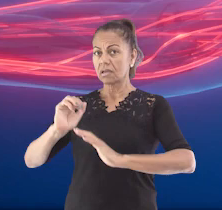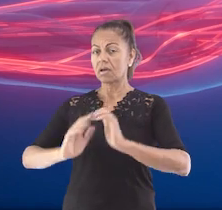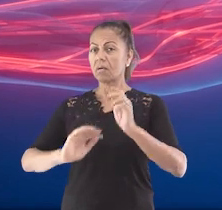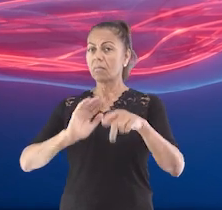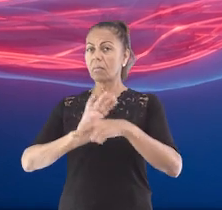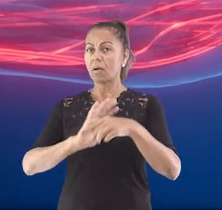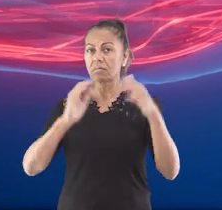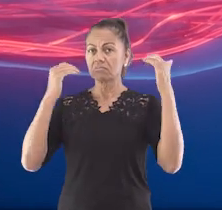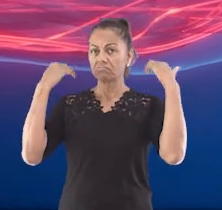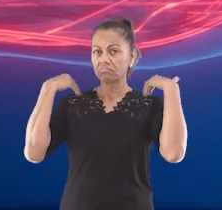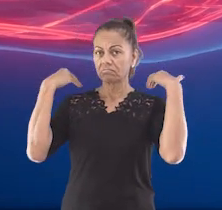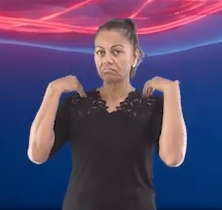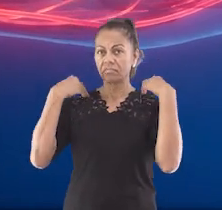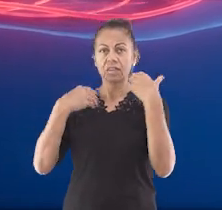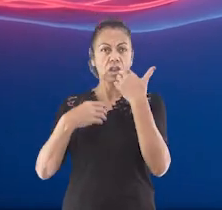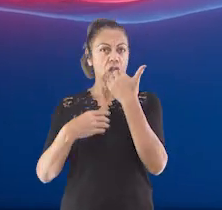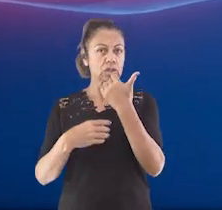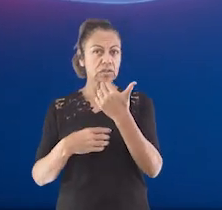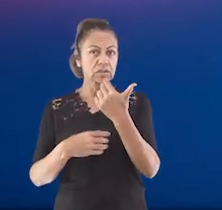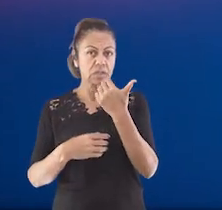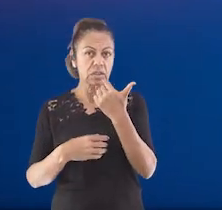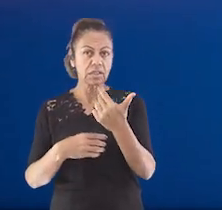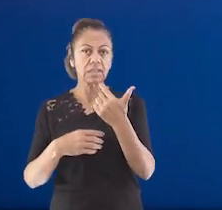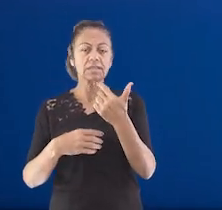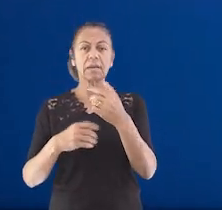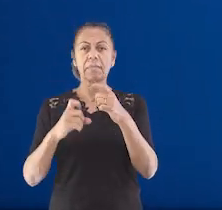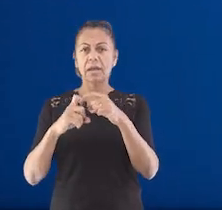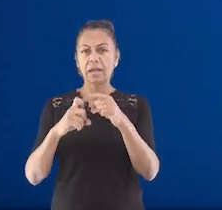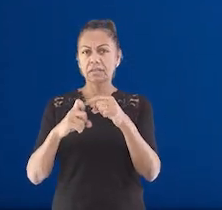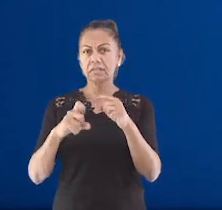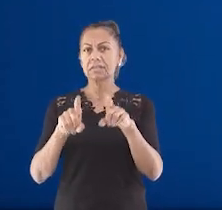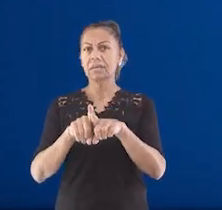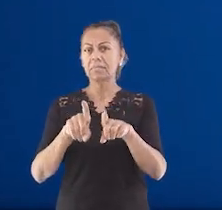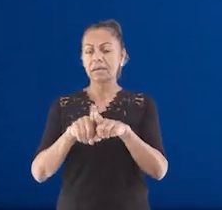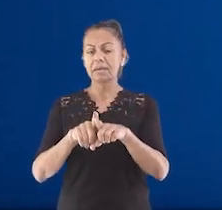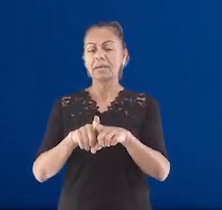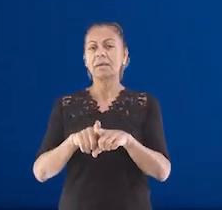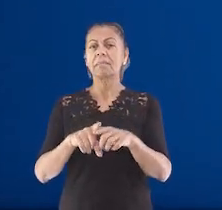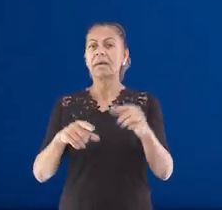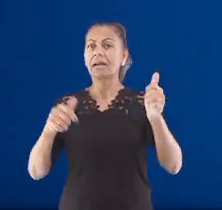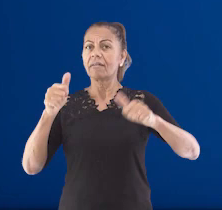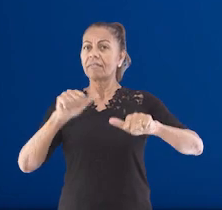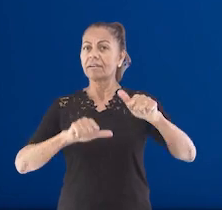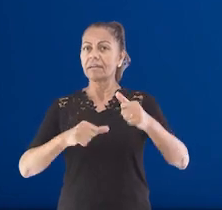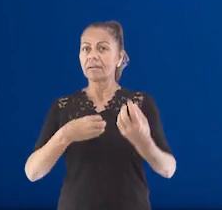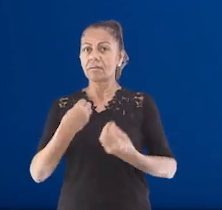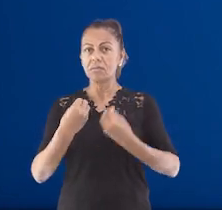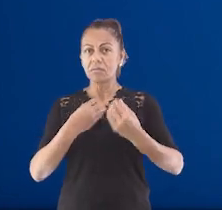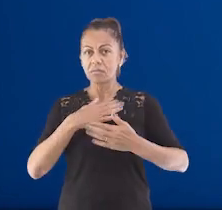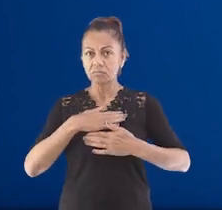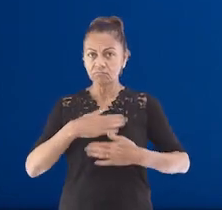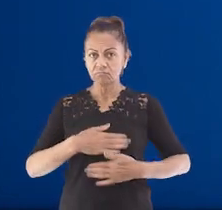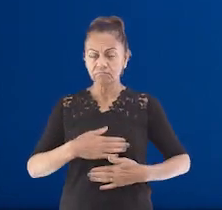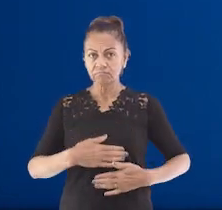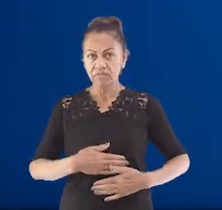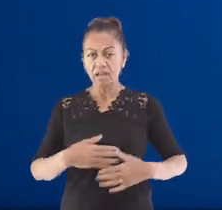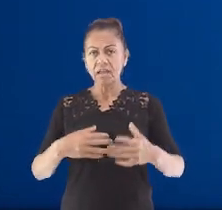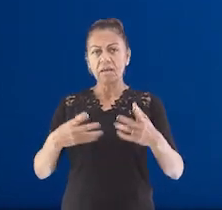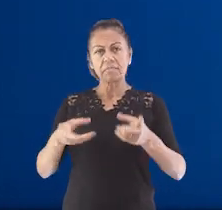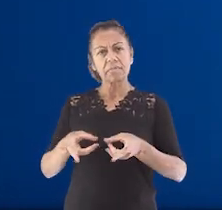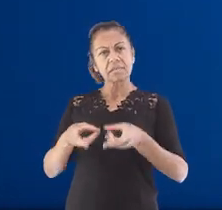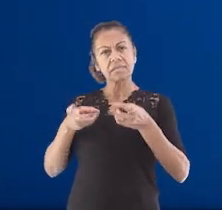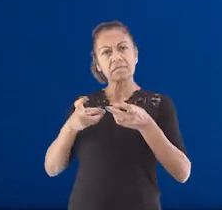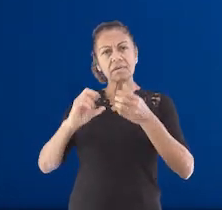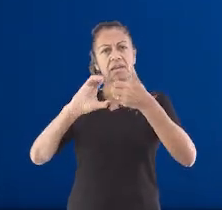corporal, é importante que a pessoa seja avaliada por um profissional de educação física,